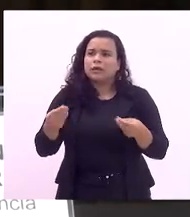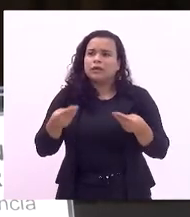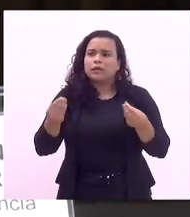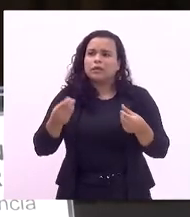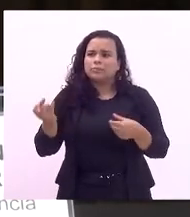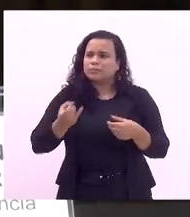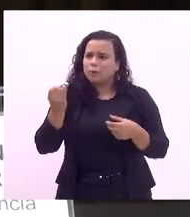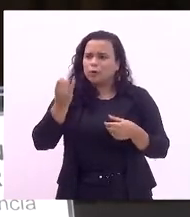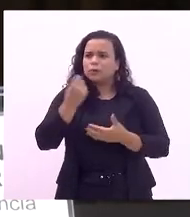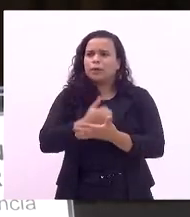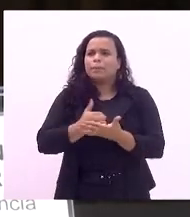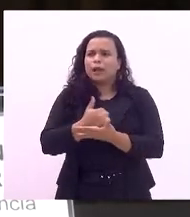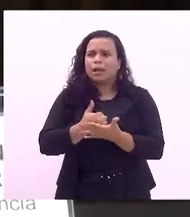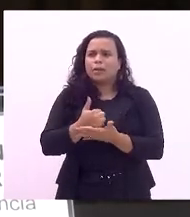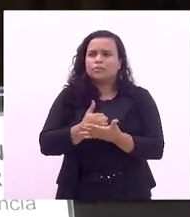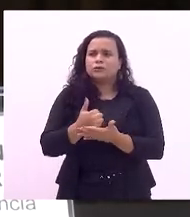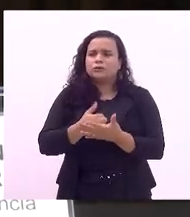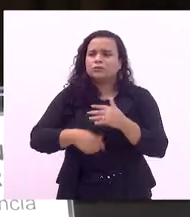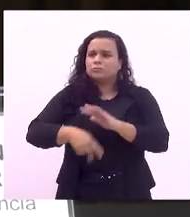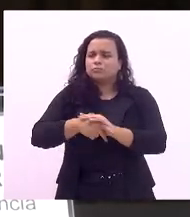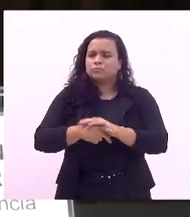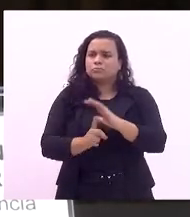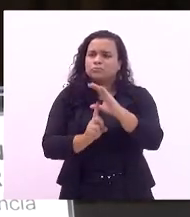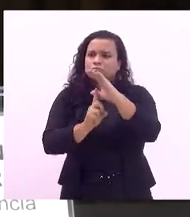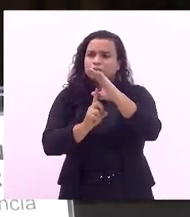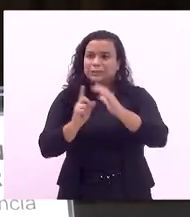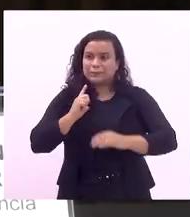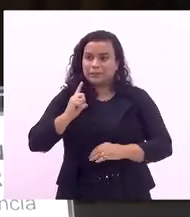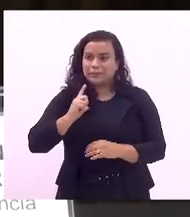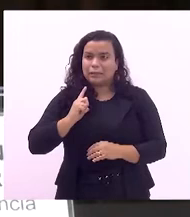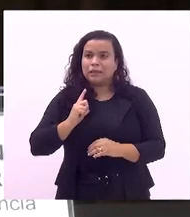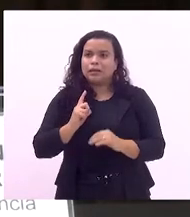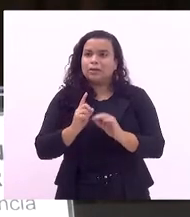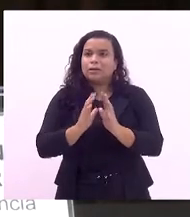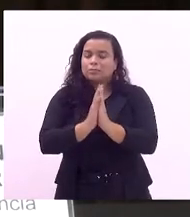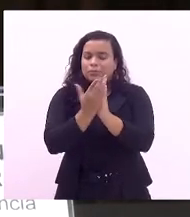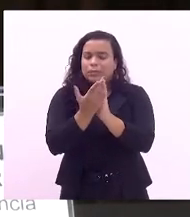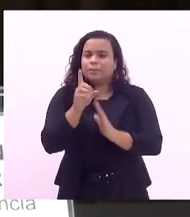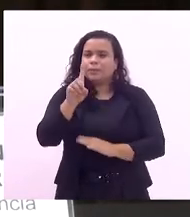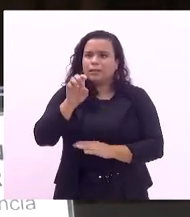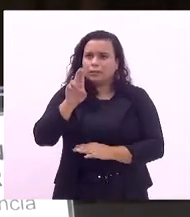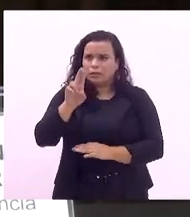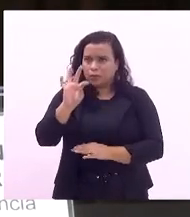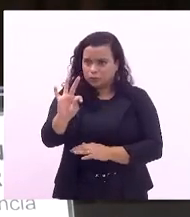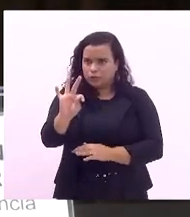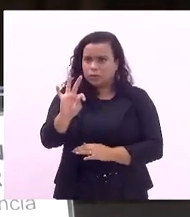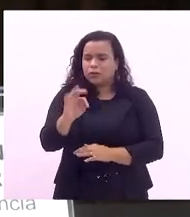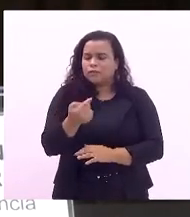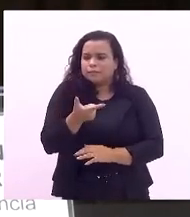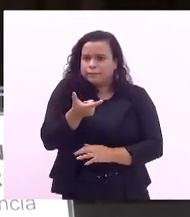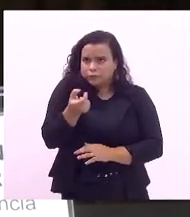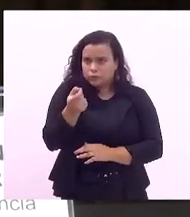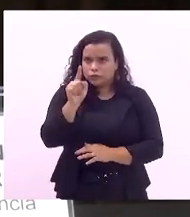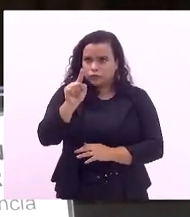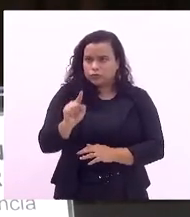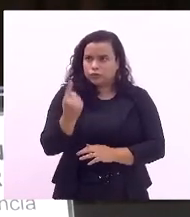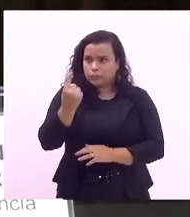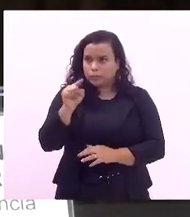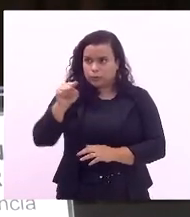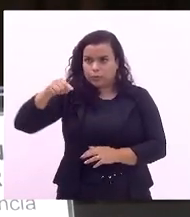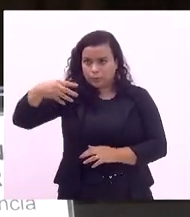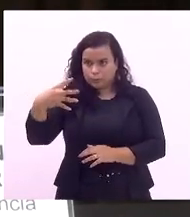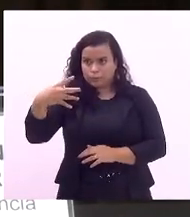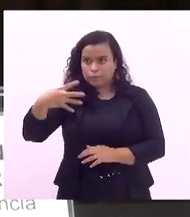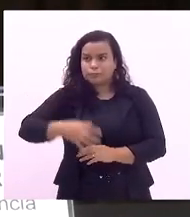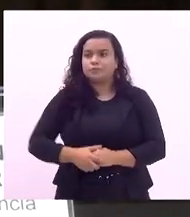fundamentos como o Capelão no livro de Deuteronômio Capítulo 20 Versículos de 1 a